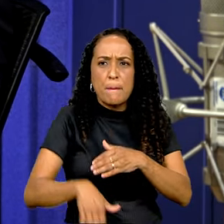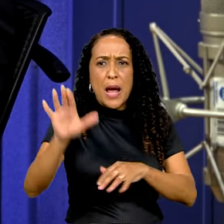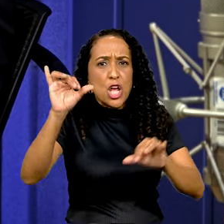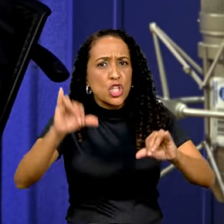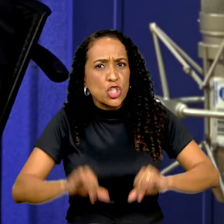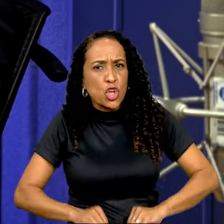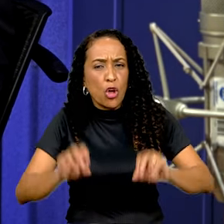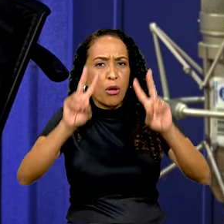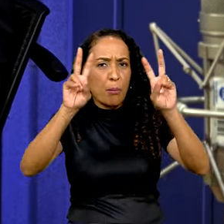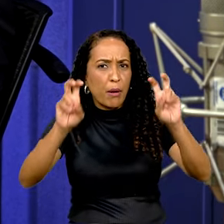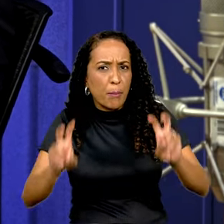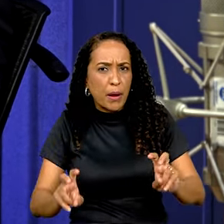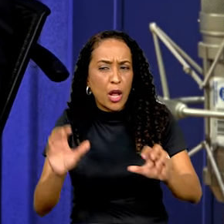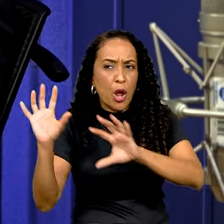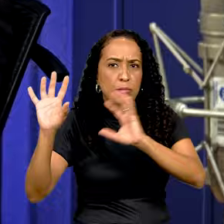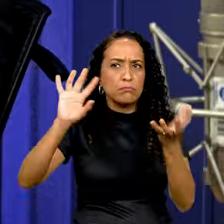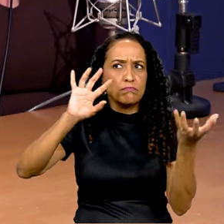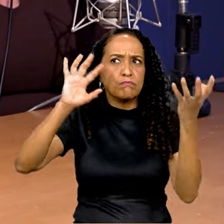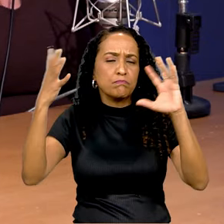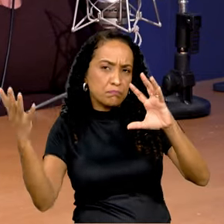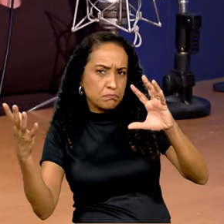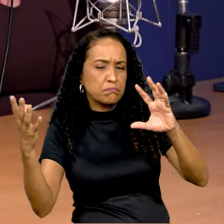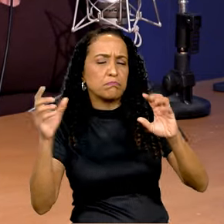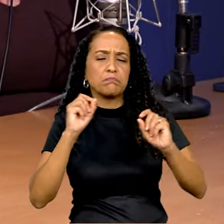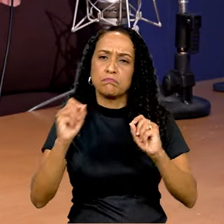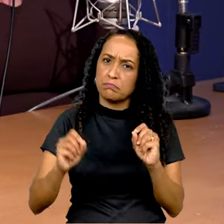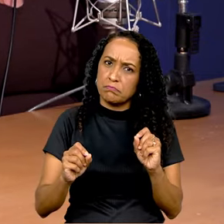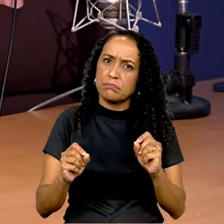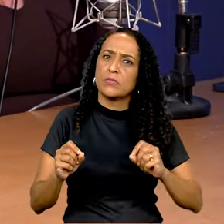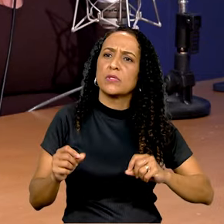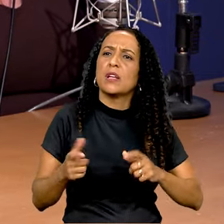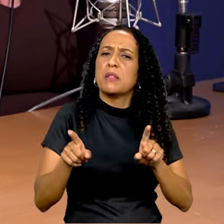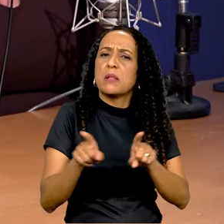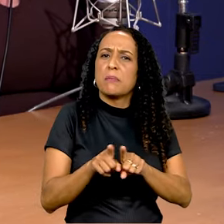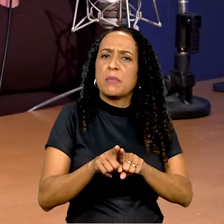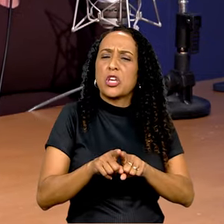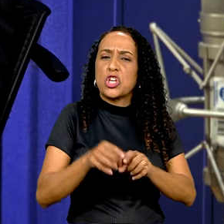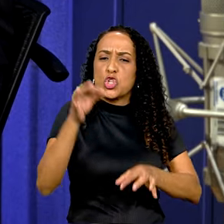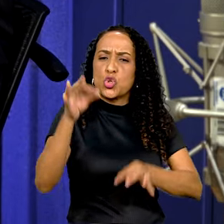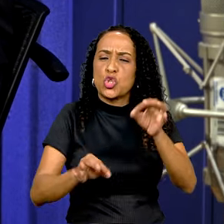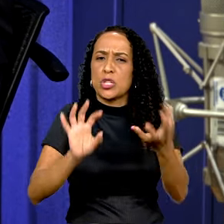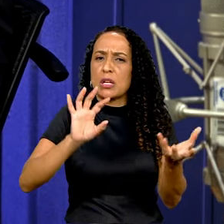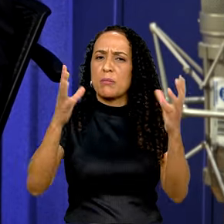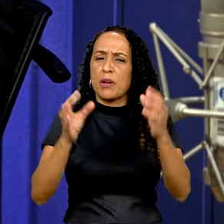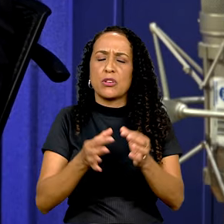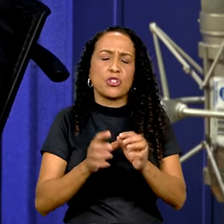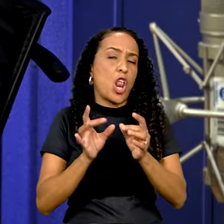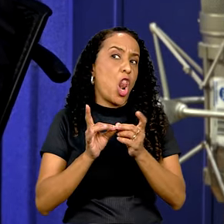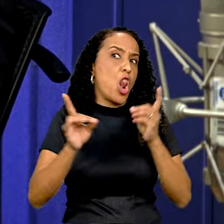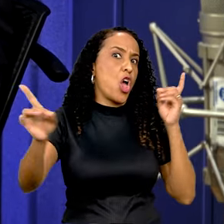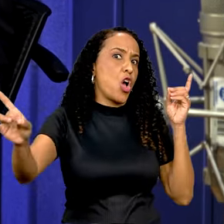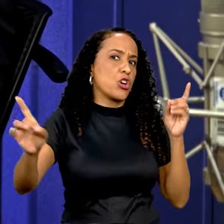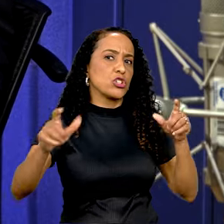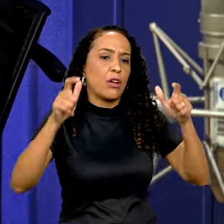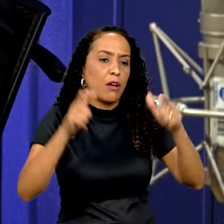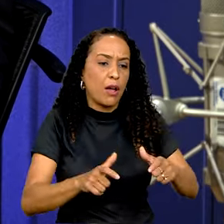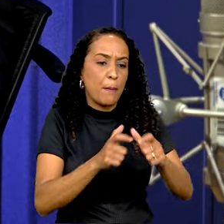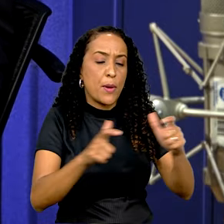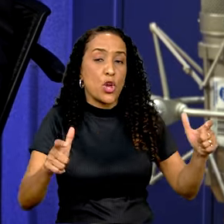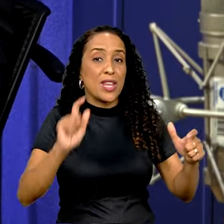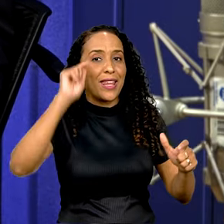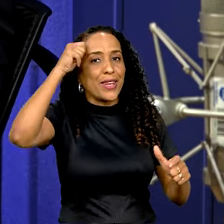mais sofrem com essas questões das mudanças climáticas e tudo onde passa longe a questão da justiça climática são territórios